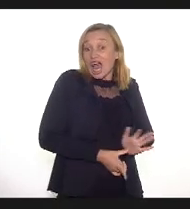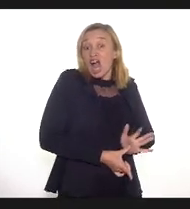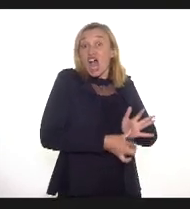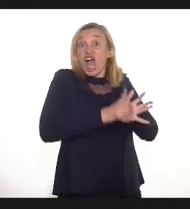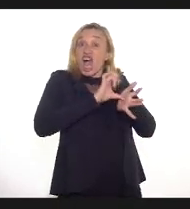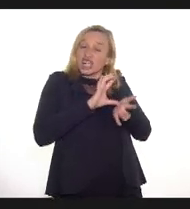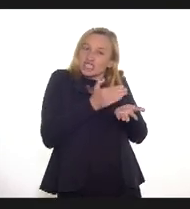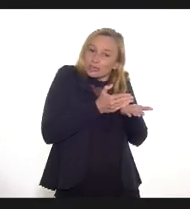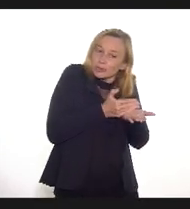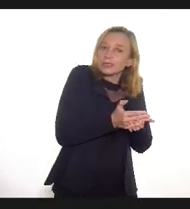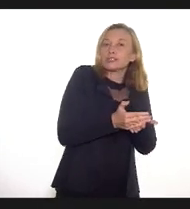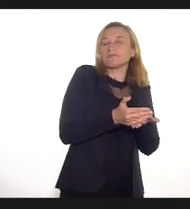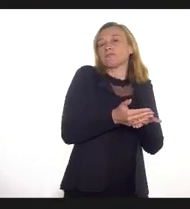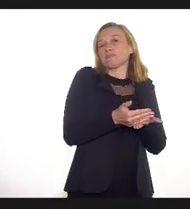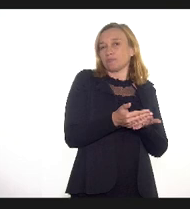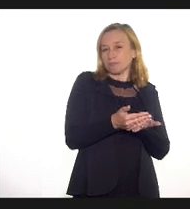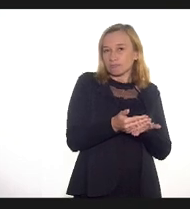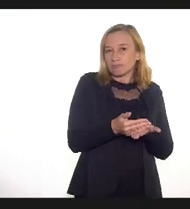teve um início.